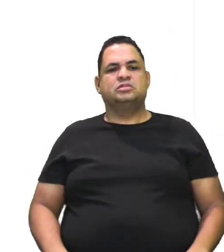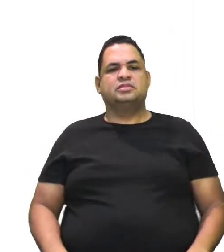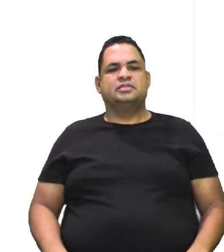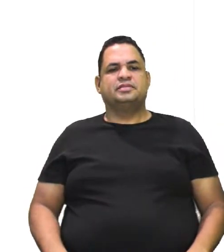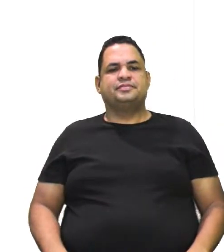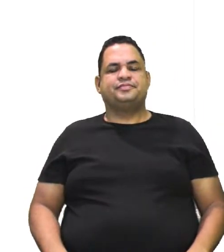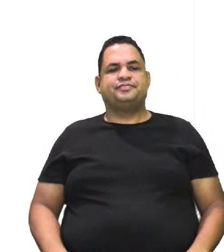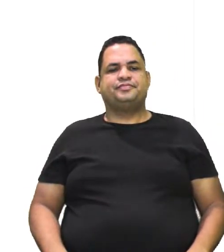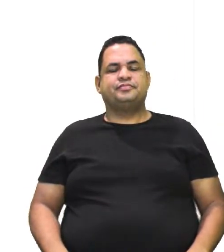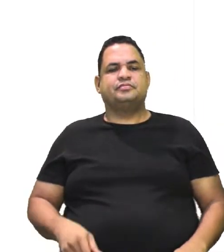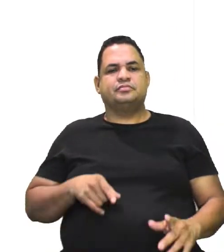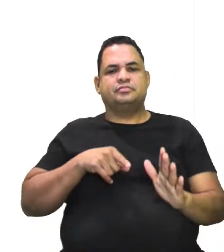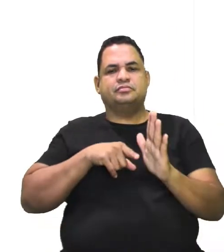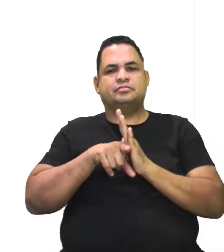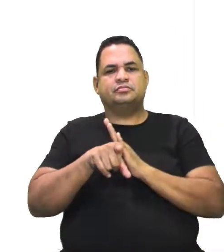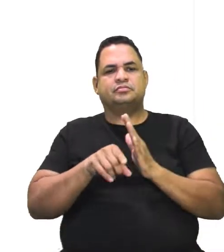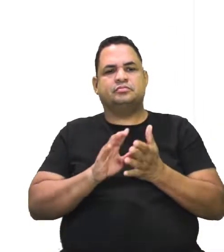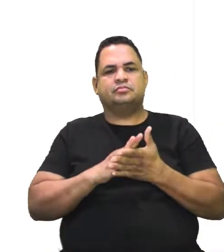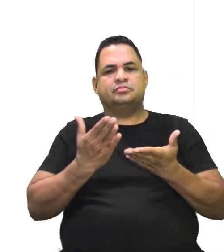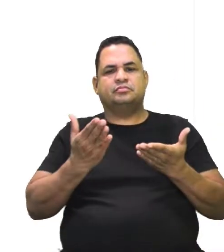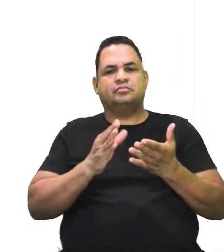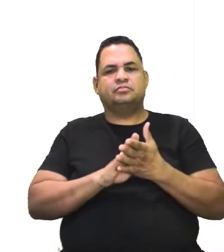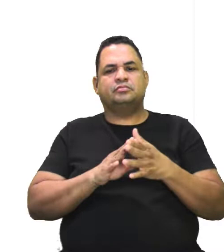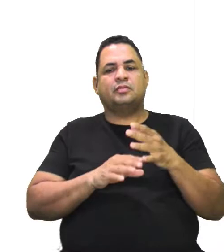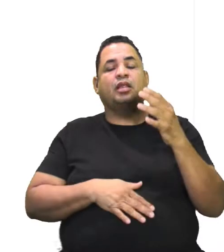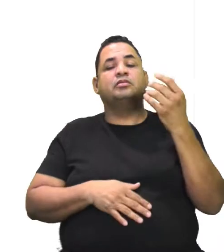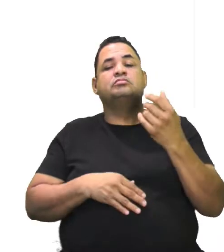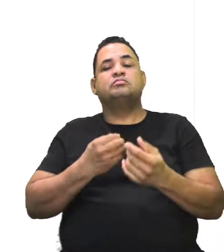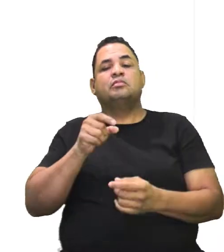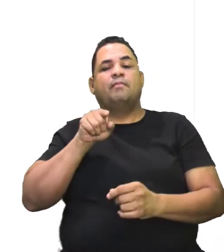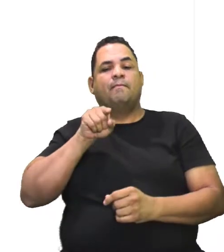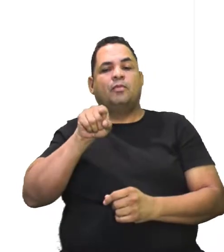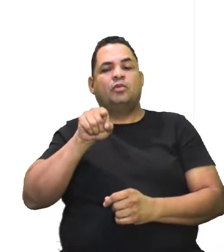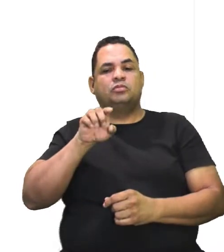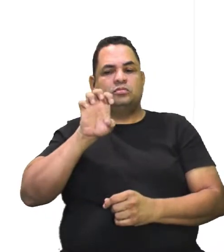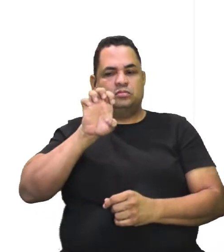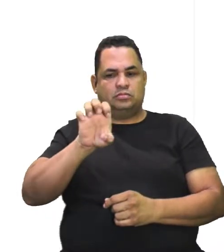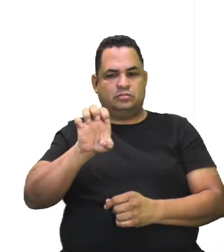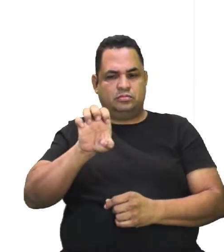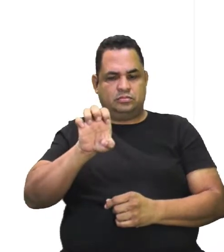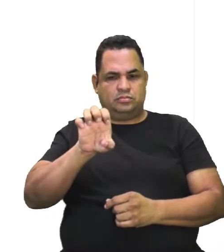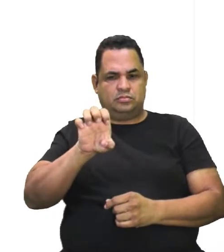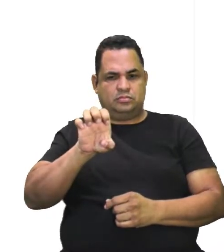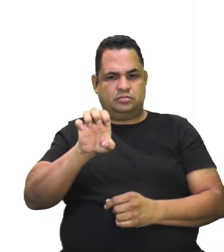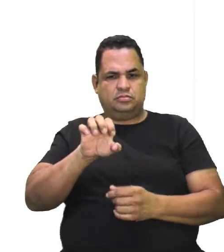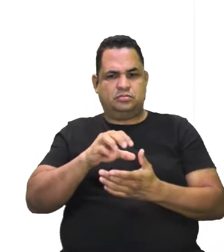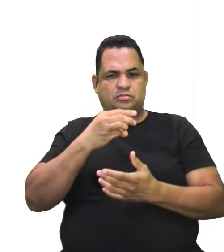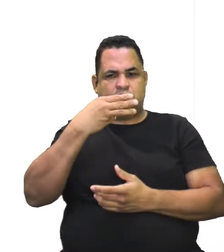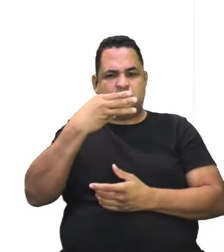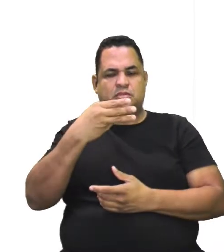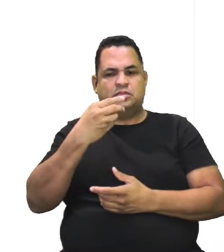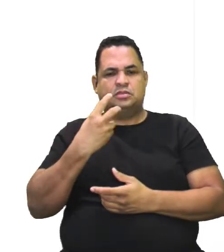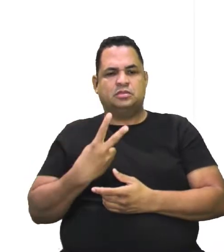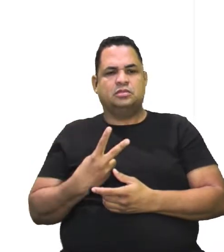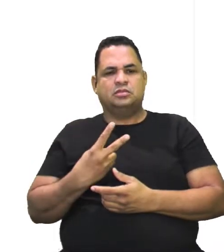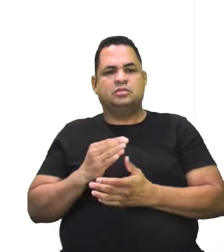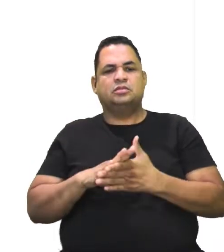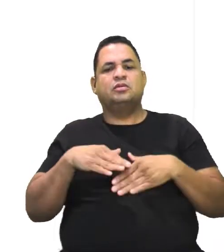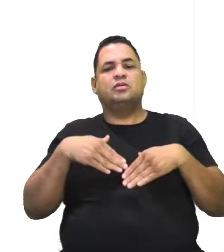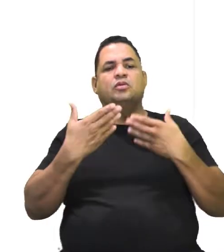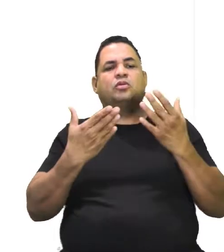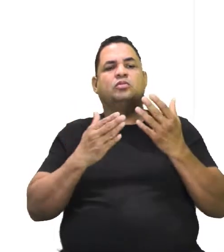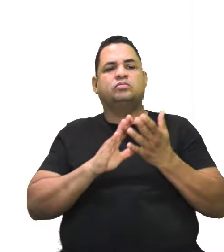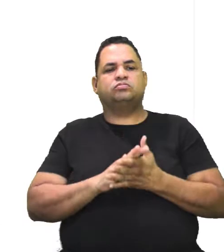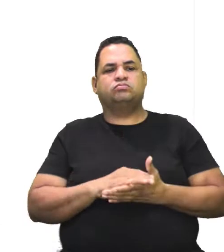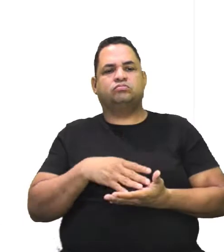ali. E a pergunta é, o ponto E, está ali marcado ali, ó, ponto E, 3 e 2,